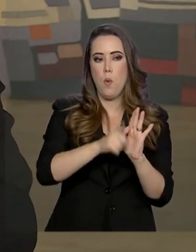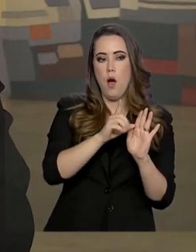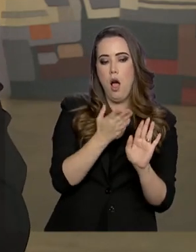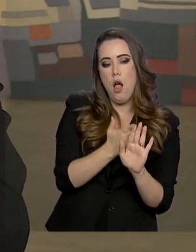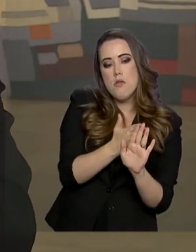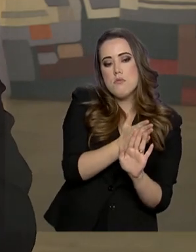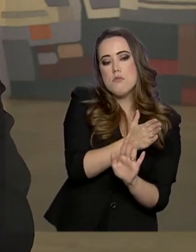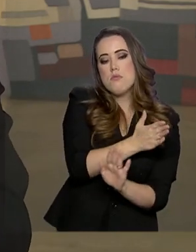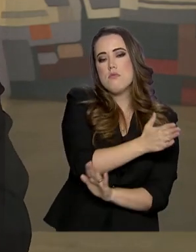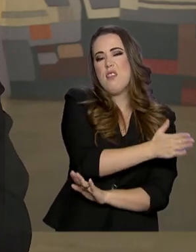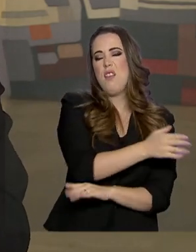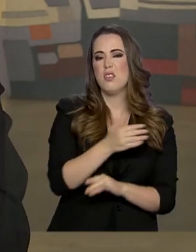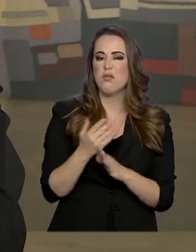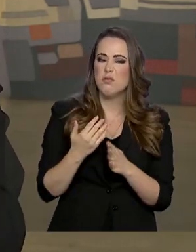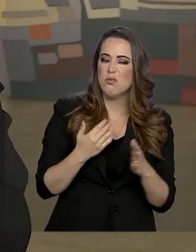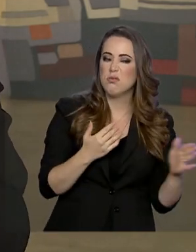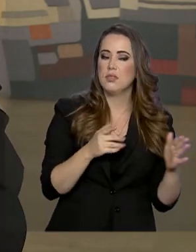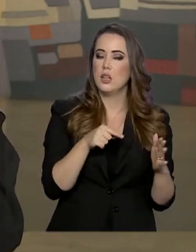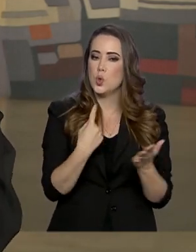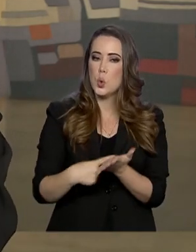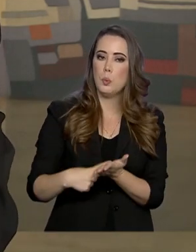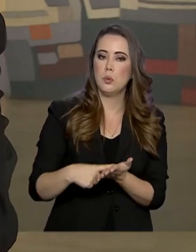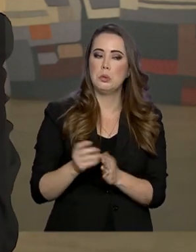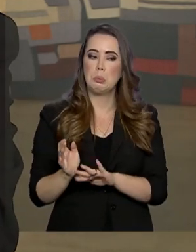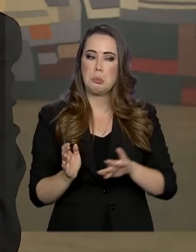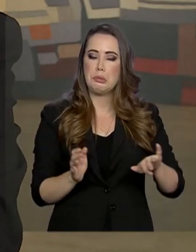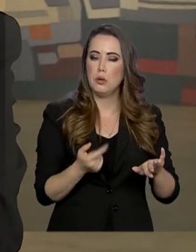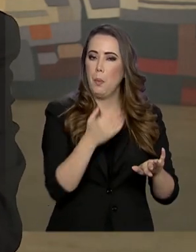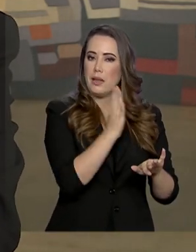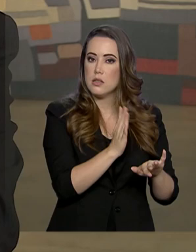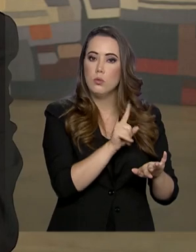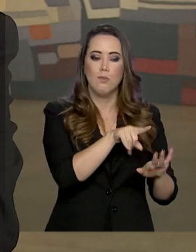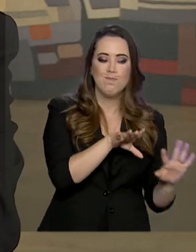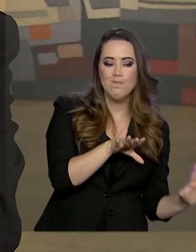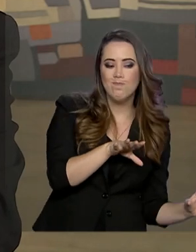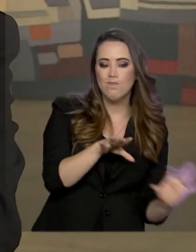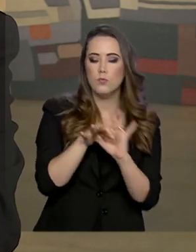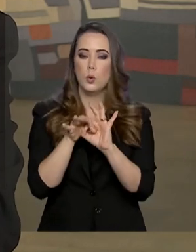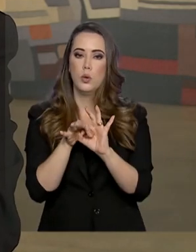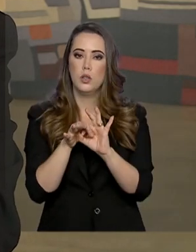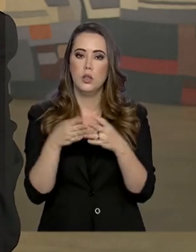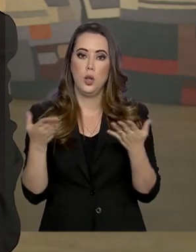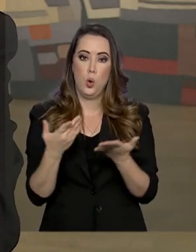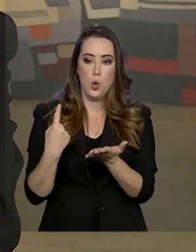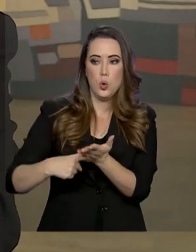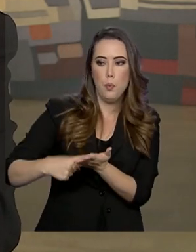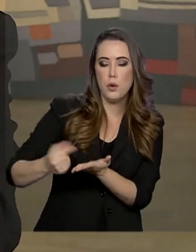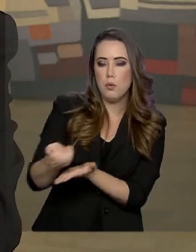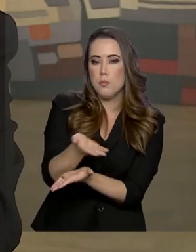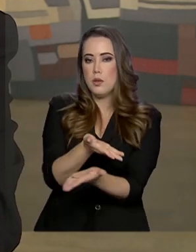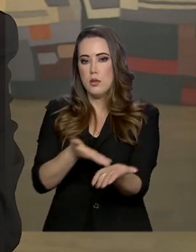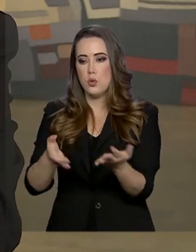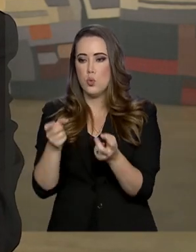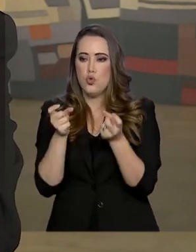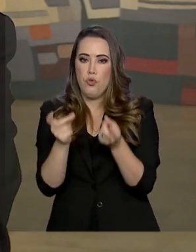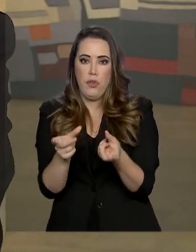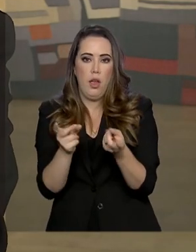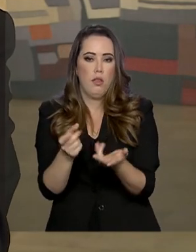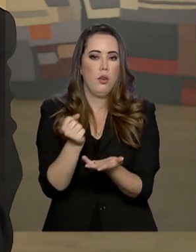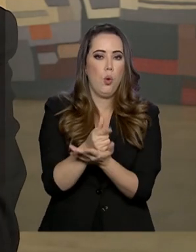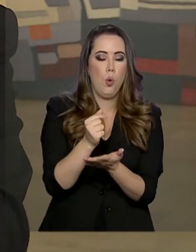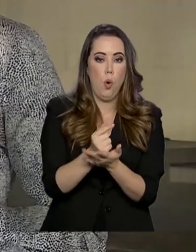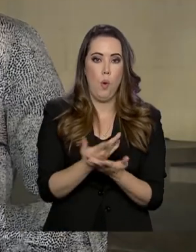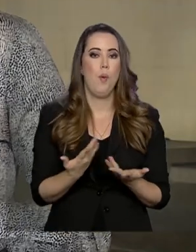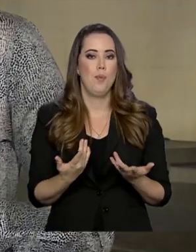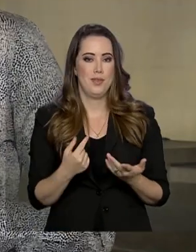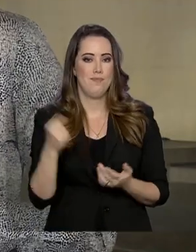grandes acordos e dos grandes fluxos comerciais, a gente coloca